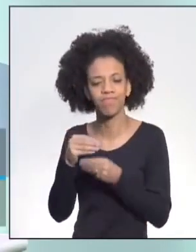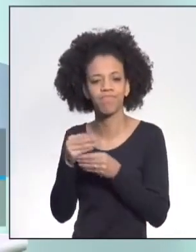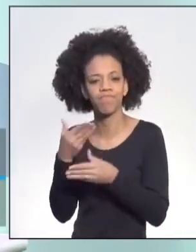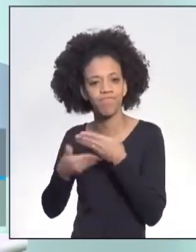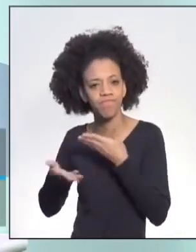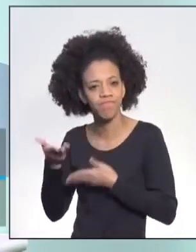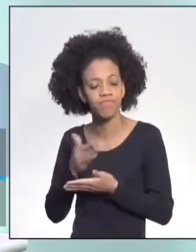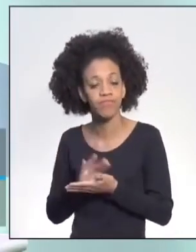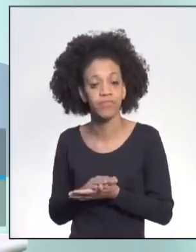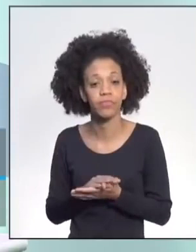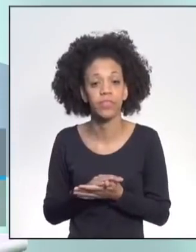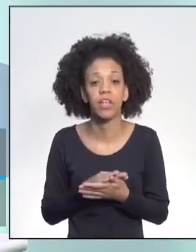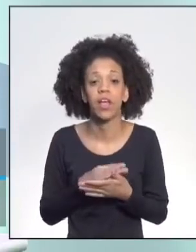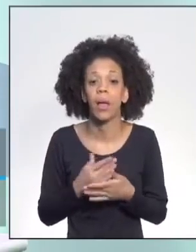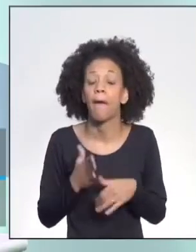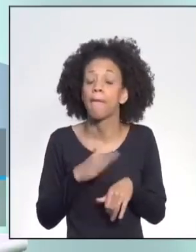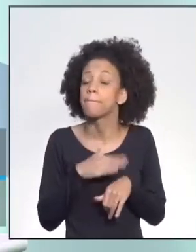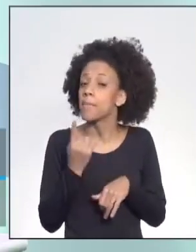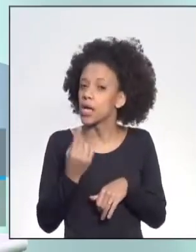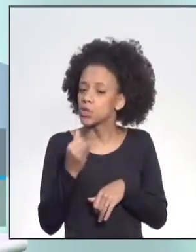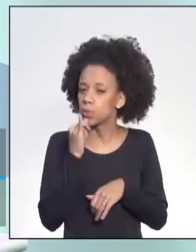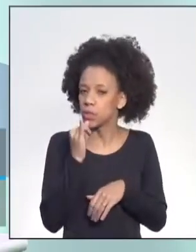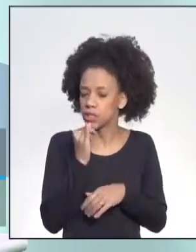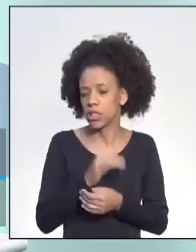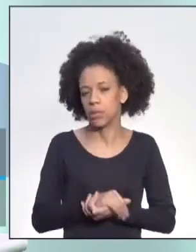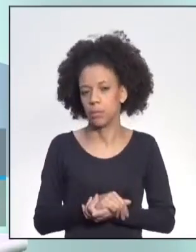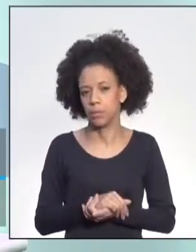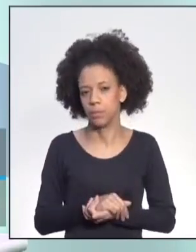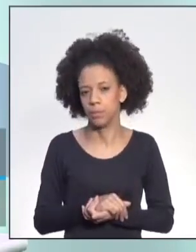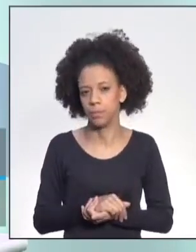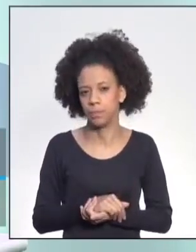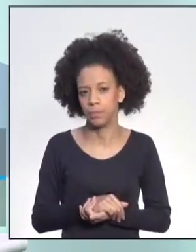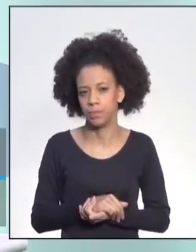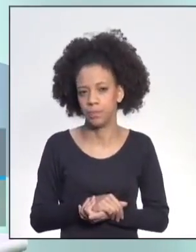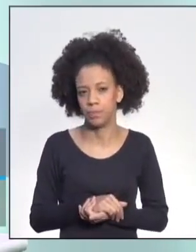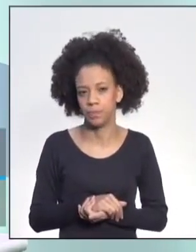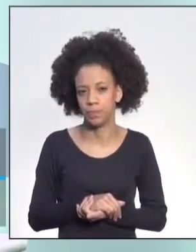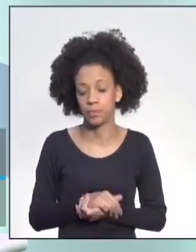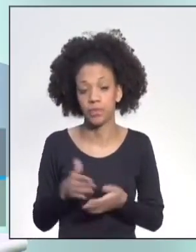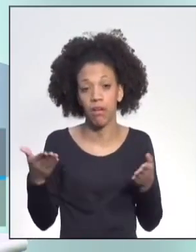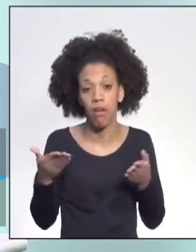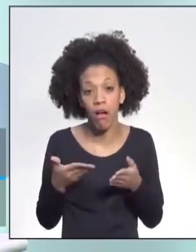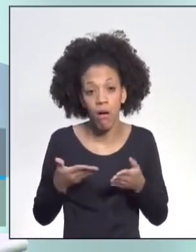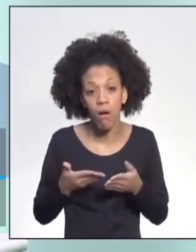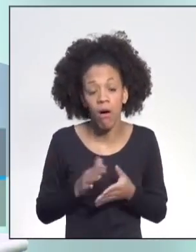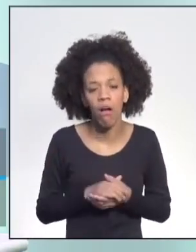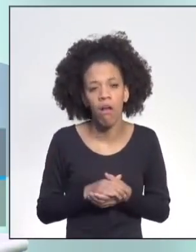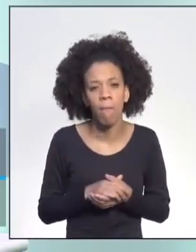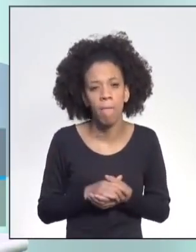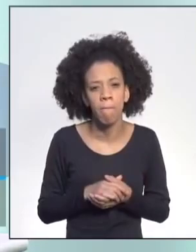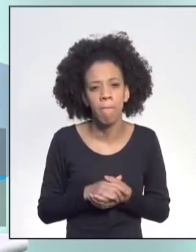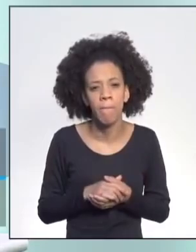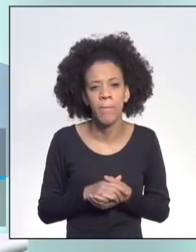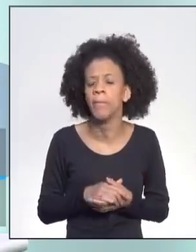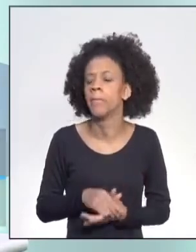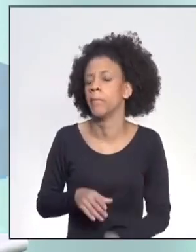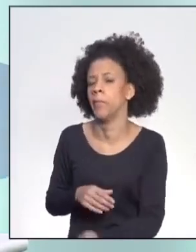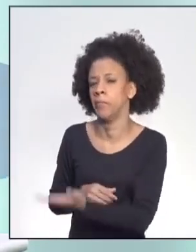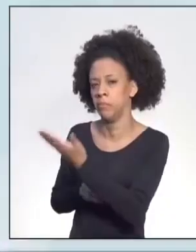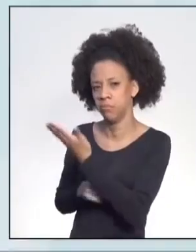Vou passar mais uma forma de escrita, mais um exemplo, está bem? Agora nós vamos falar sobre, vou colocar na